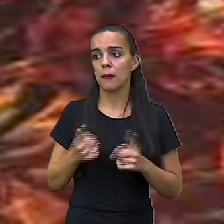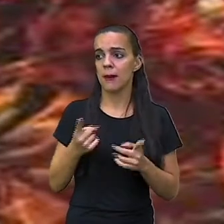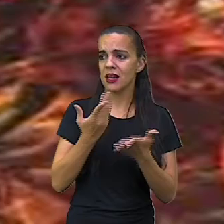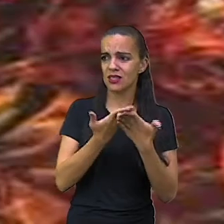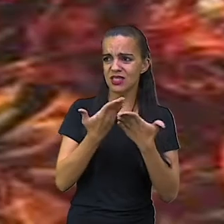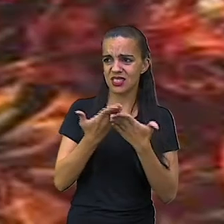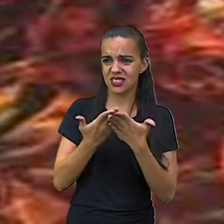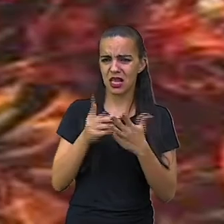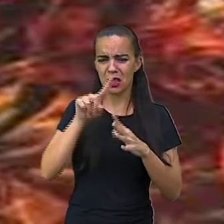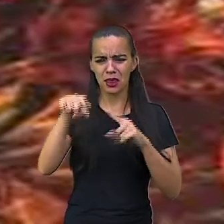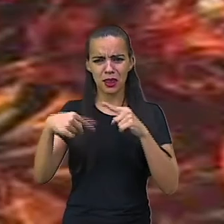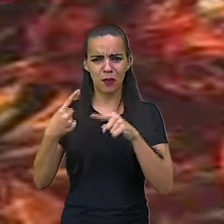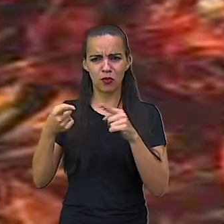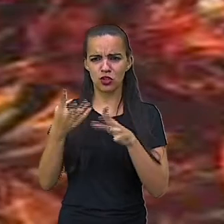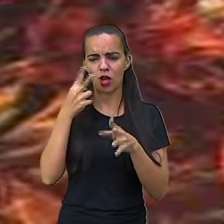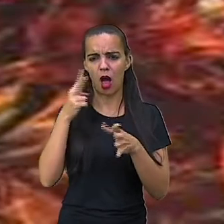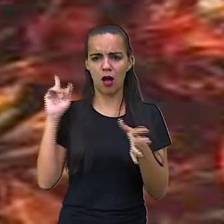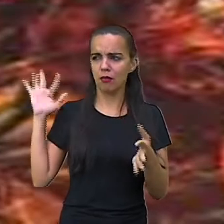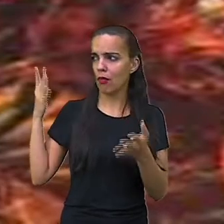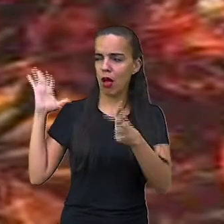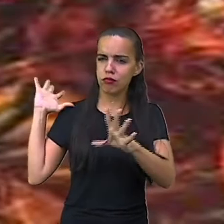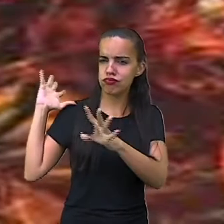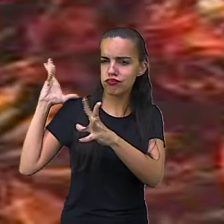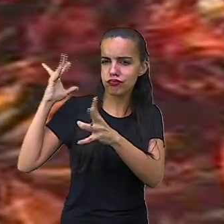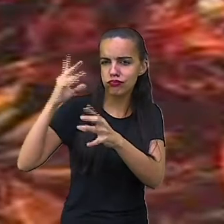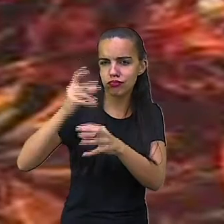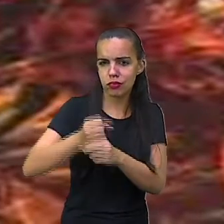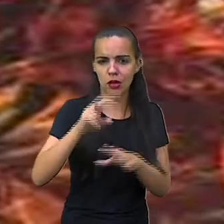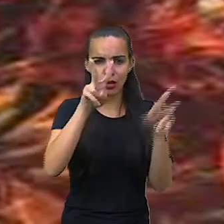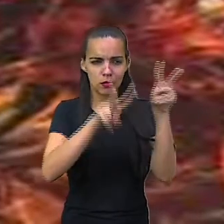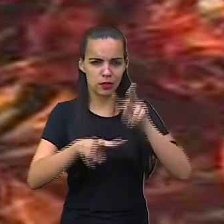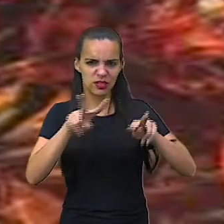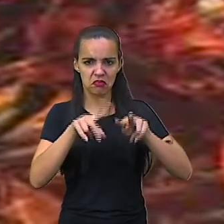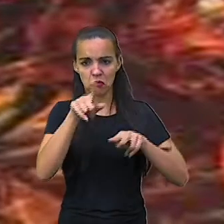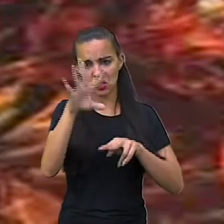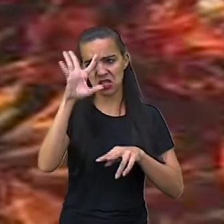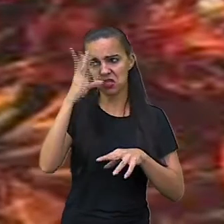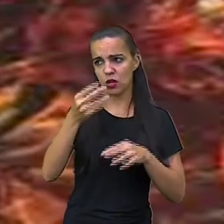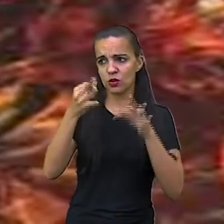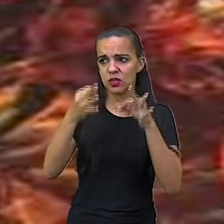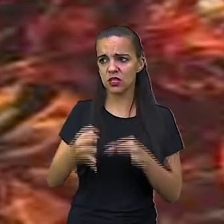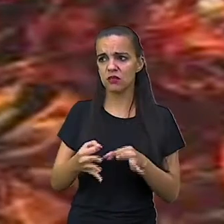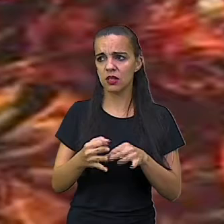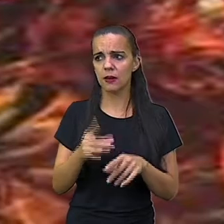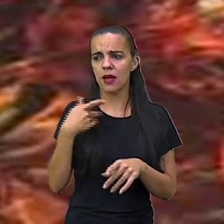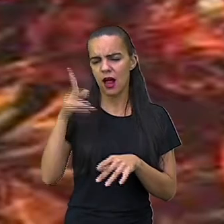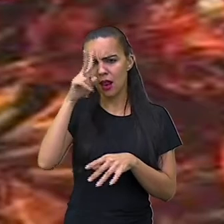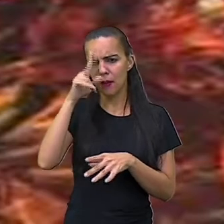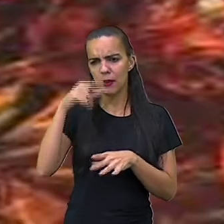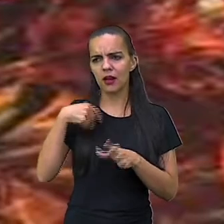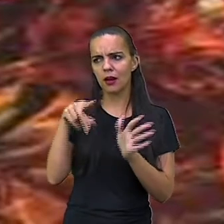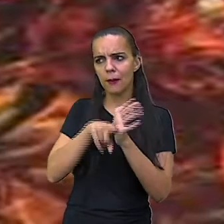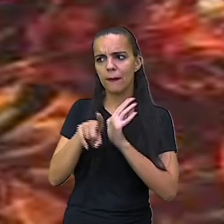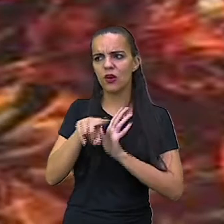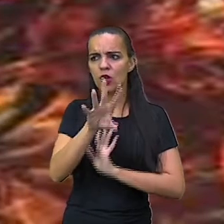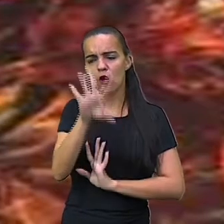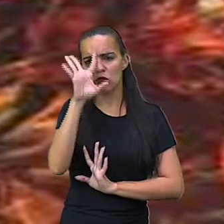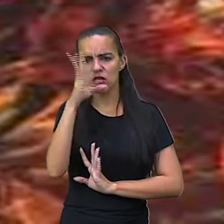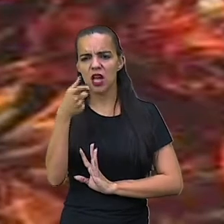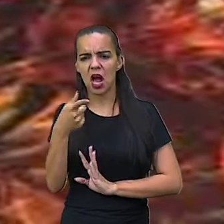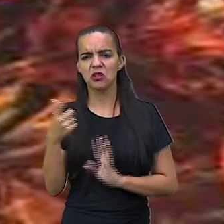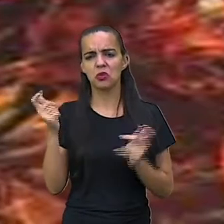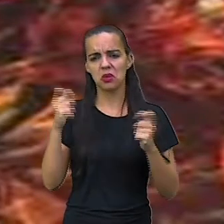Estudantes, após essa análise sobre a anarquia e seu significado, a nossa pergunta, vocês acham que essa forma